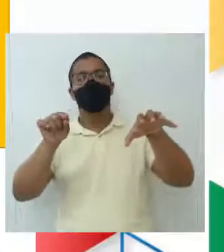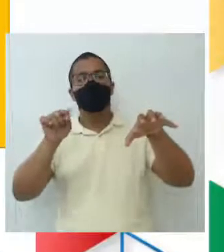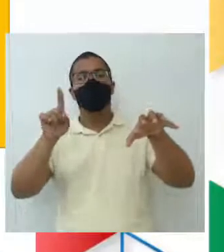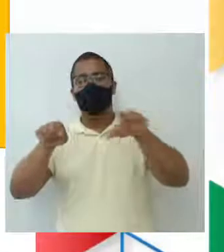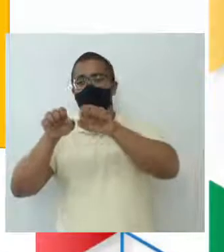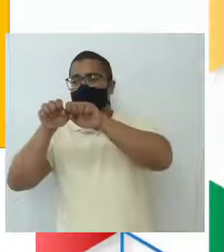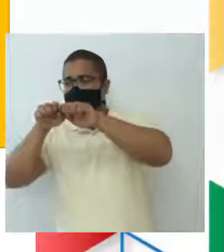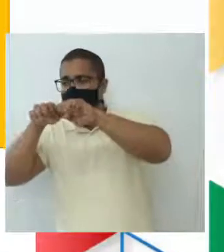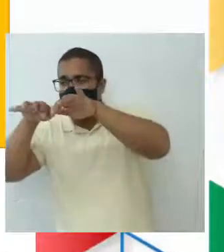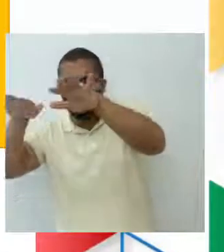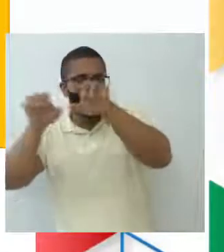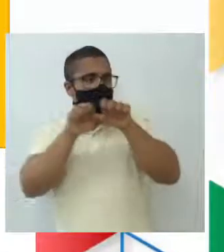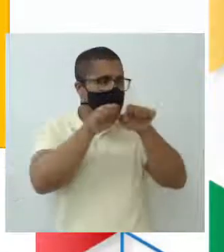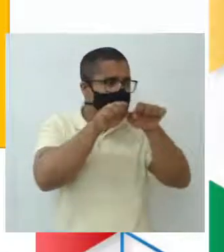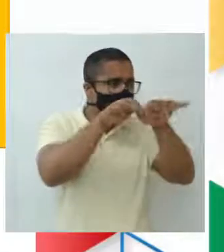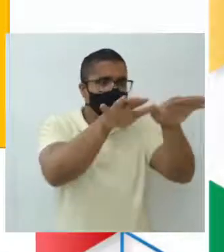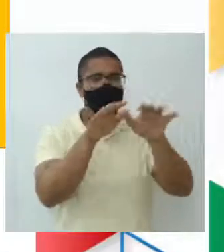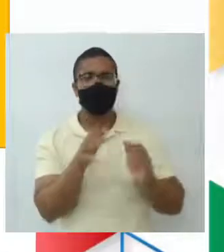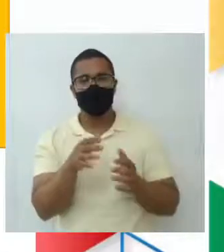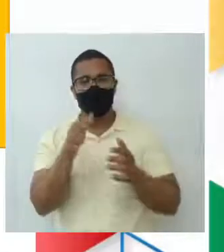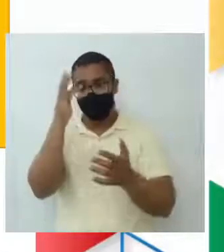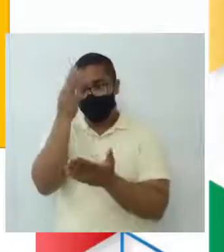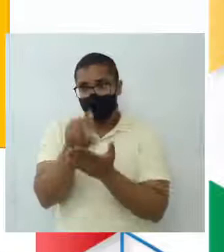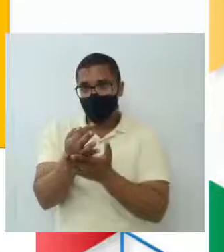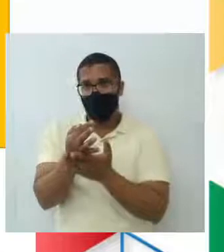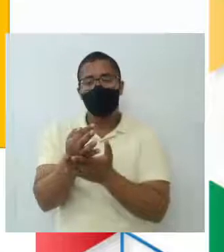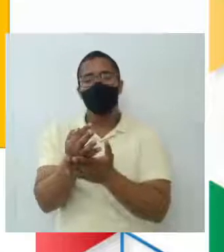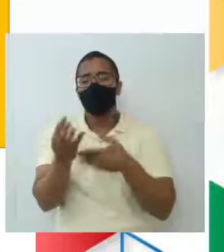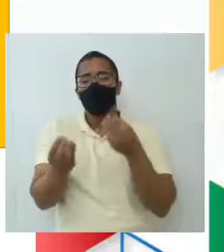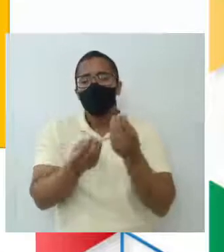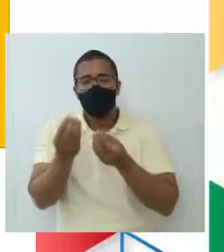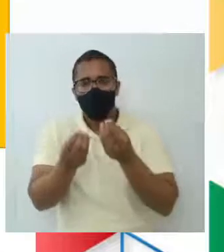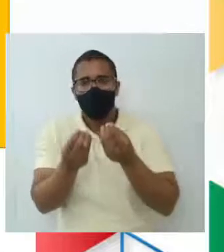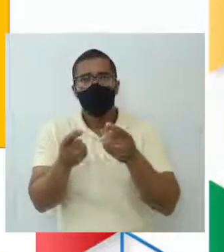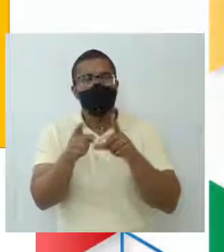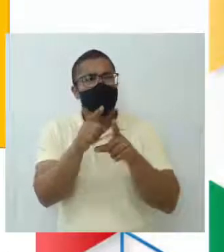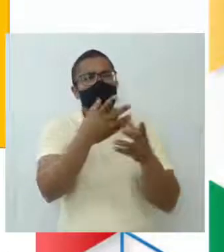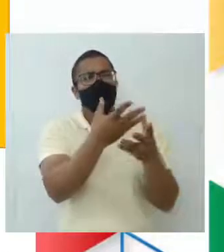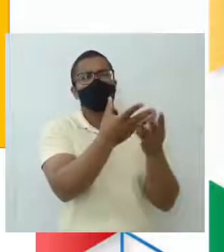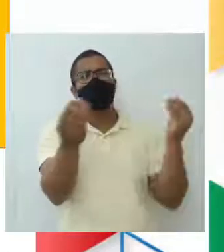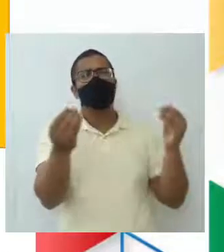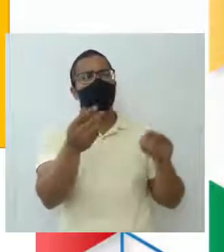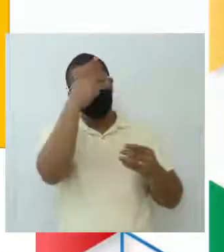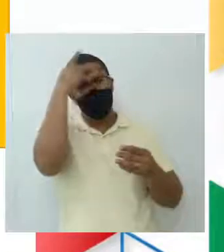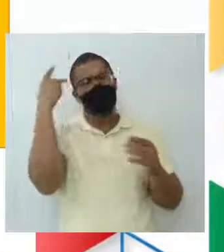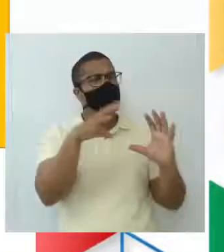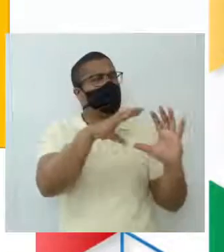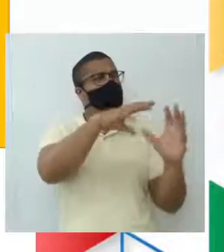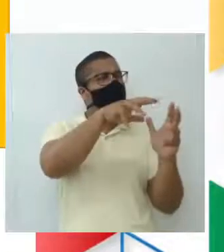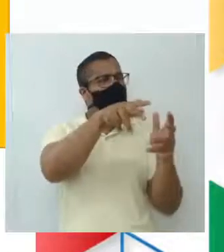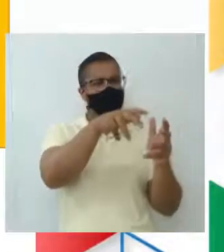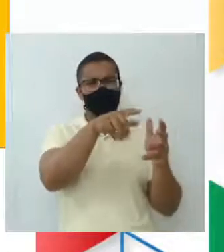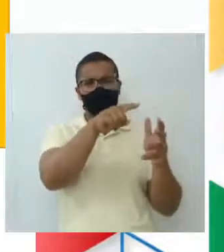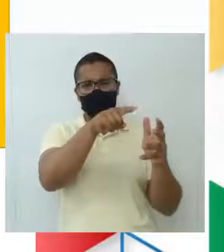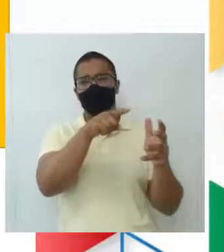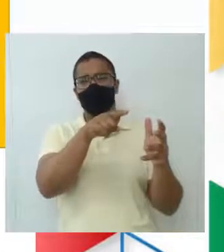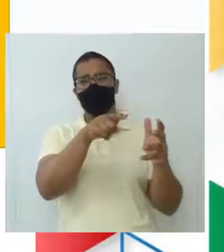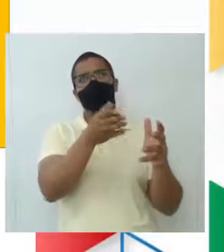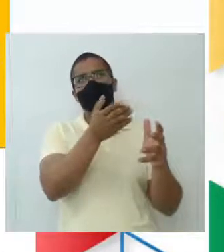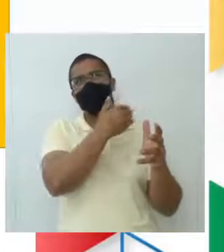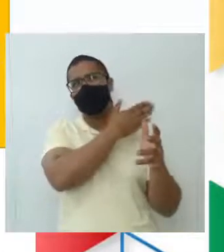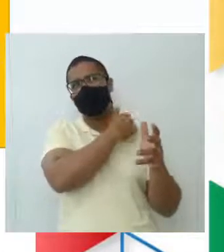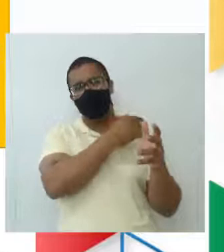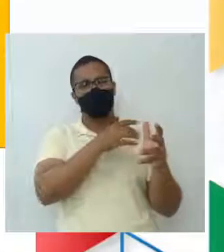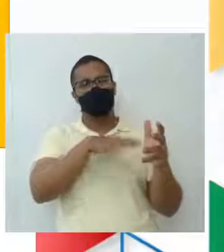o sentido da fé cristã e converter os infiéis, o que seriam os infiéis para a sua